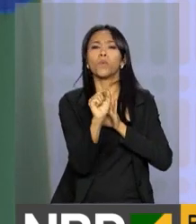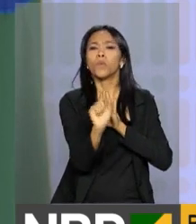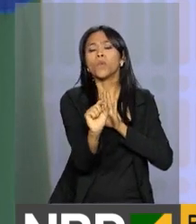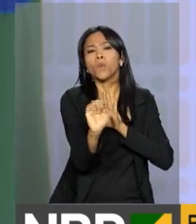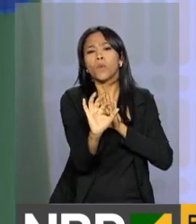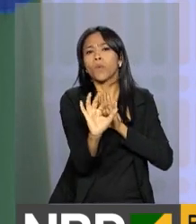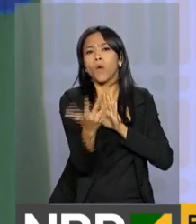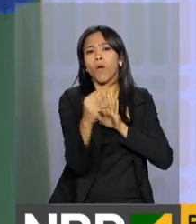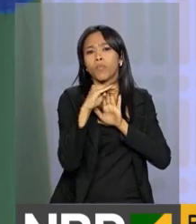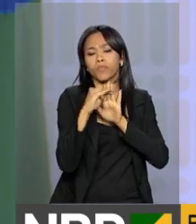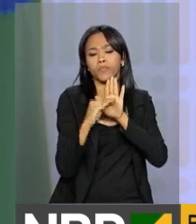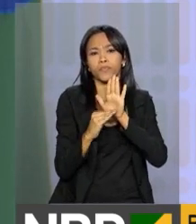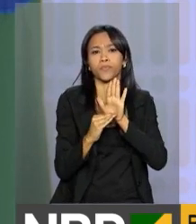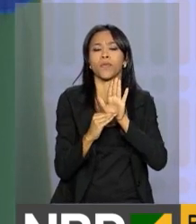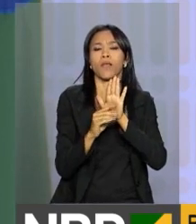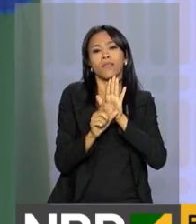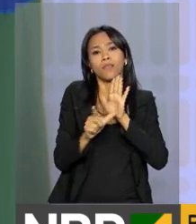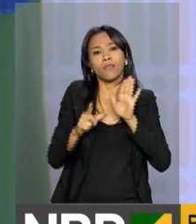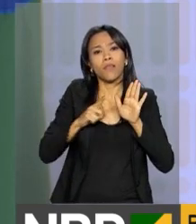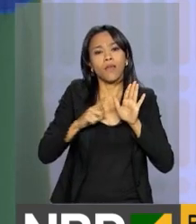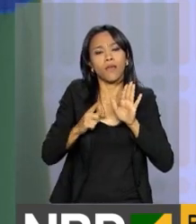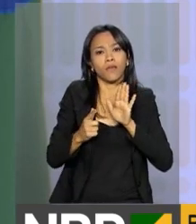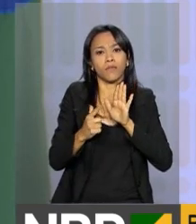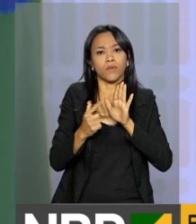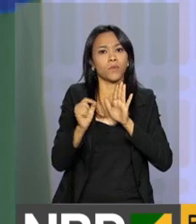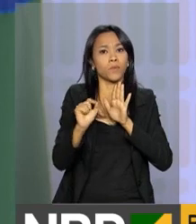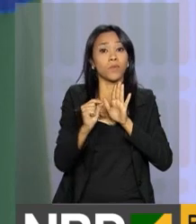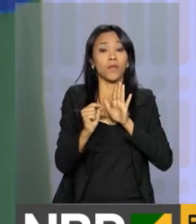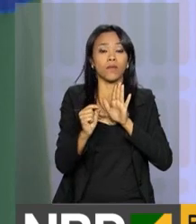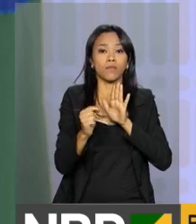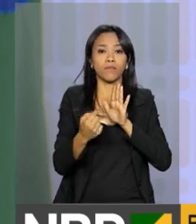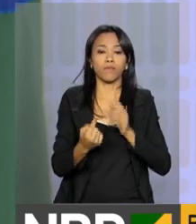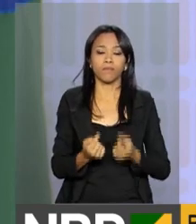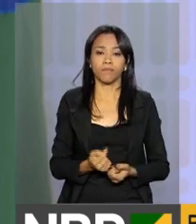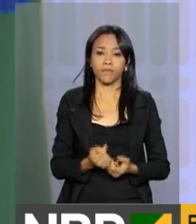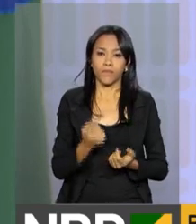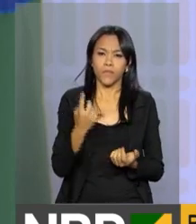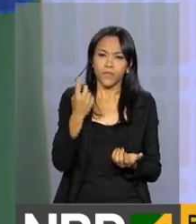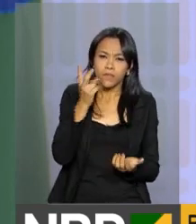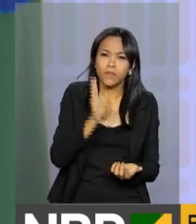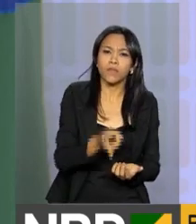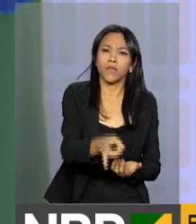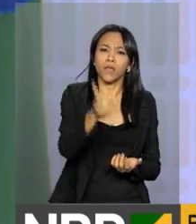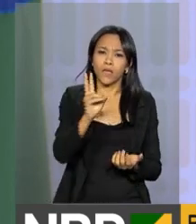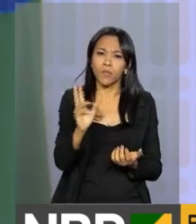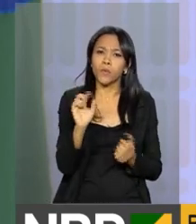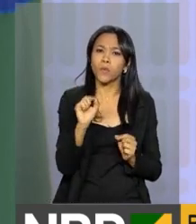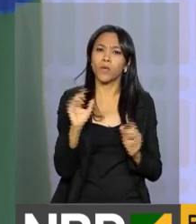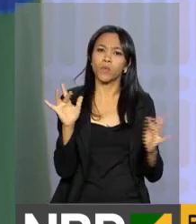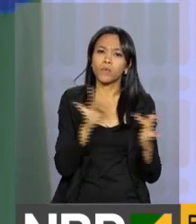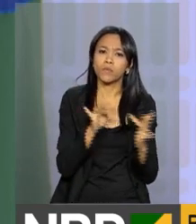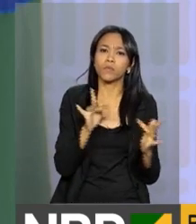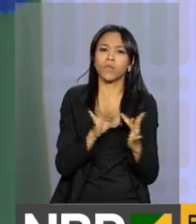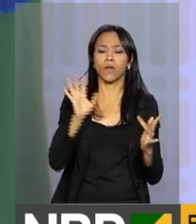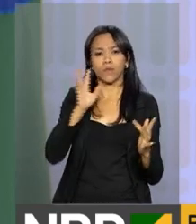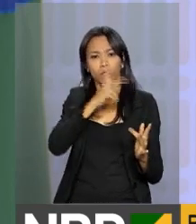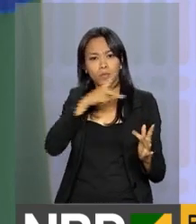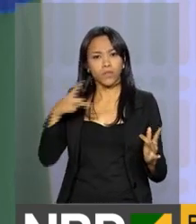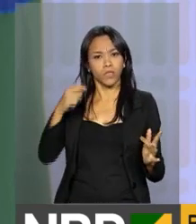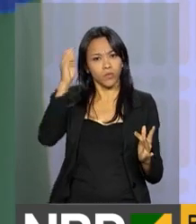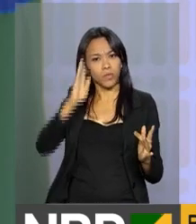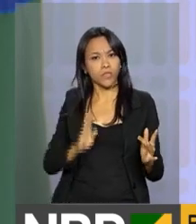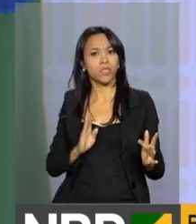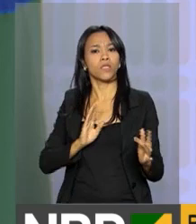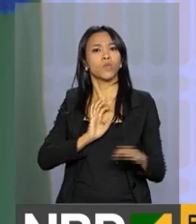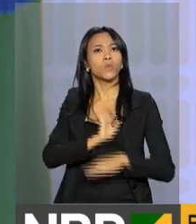traço definidor uma articulação permanente entre a Presidência da República, os